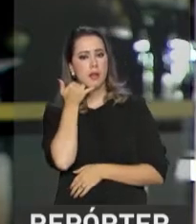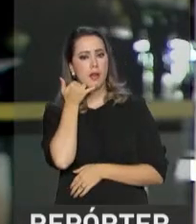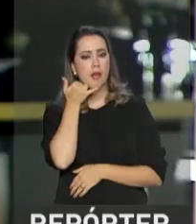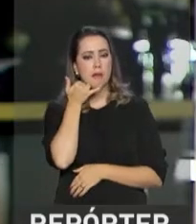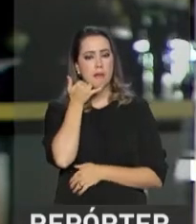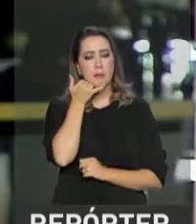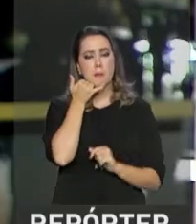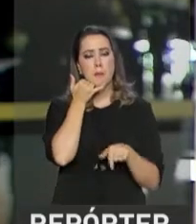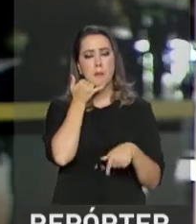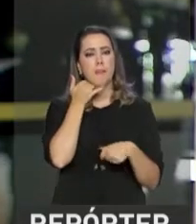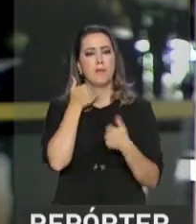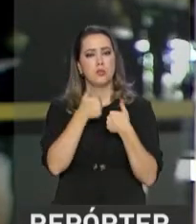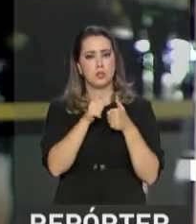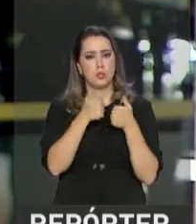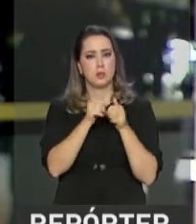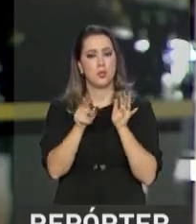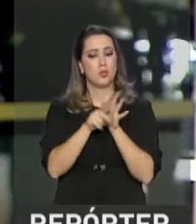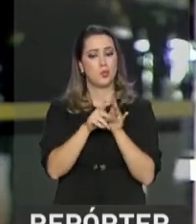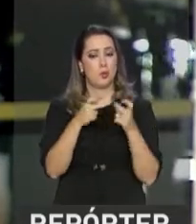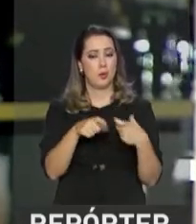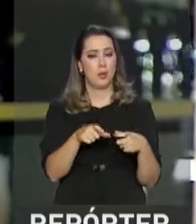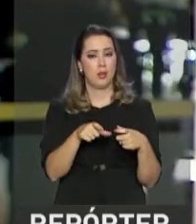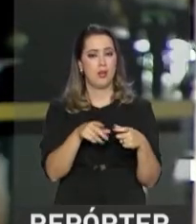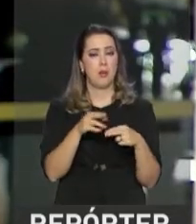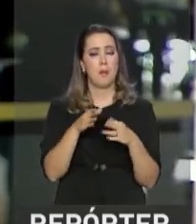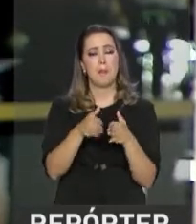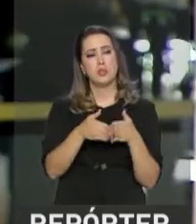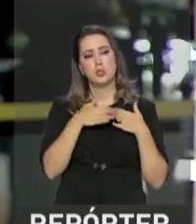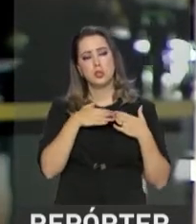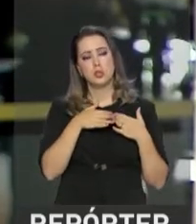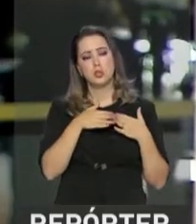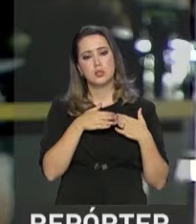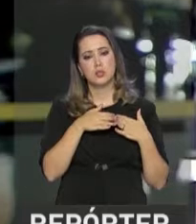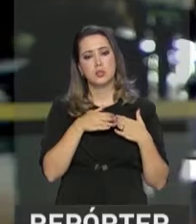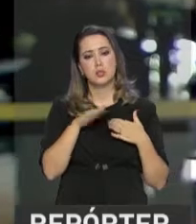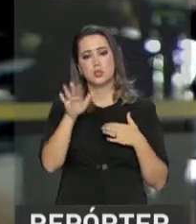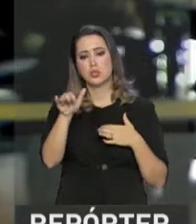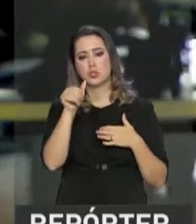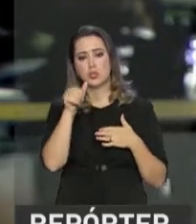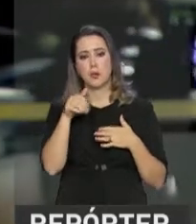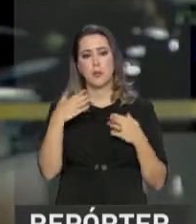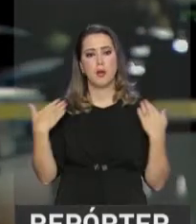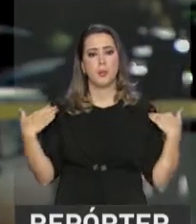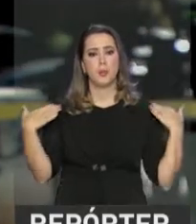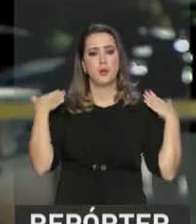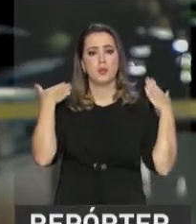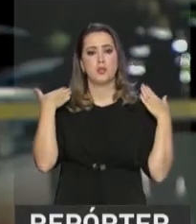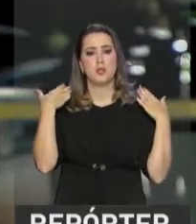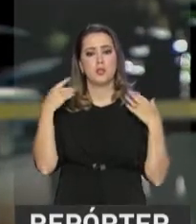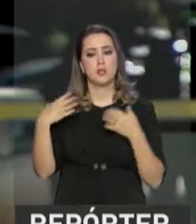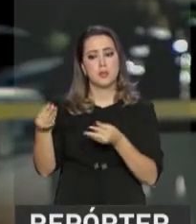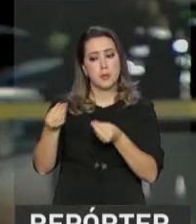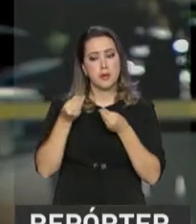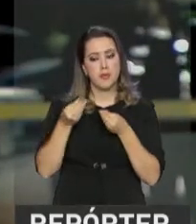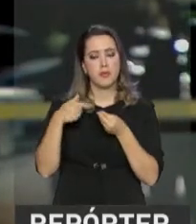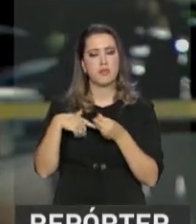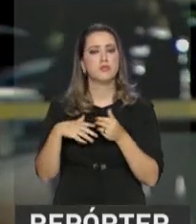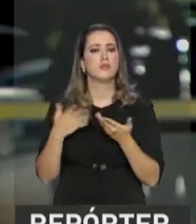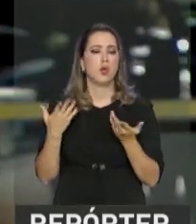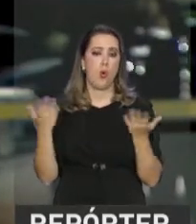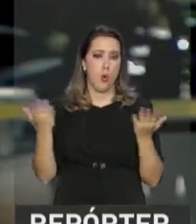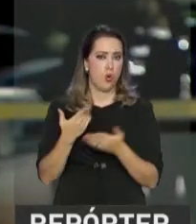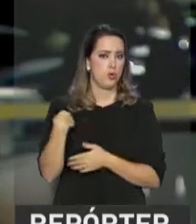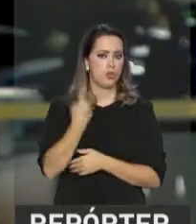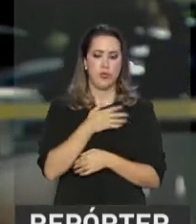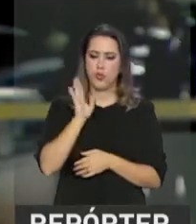de transportes do próprio órgão pedi pra alguém chamar o motorista pra ir prestar o serviço hoje em